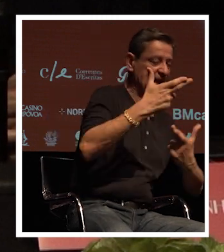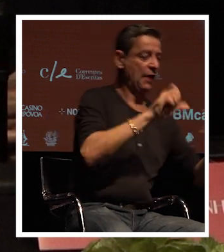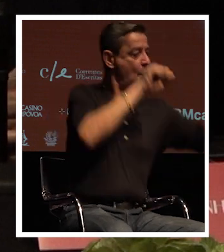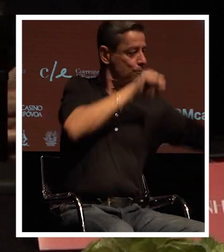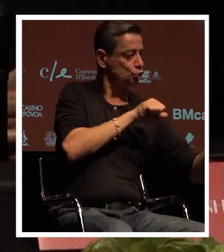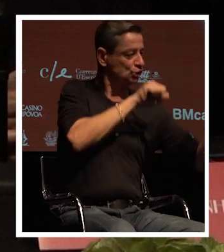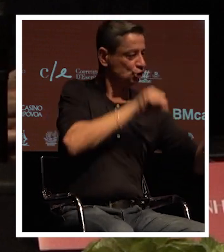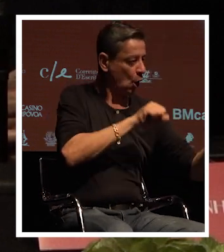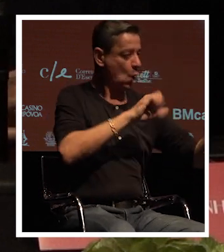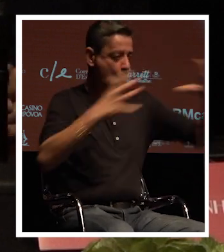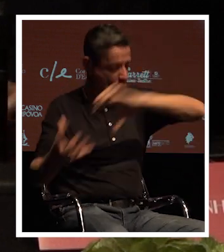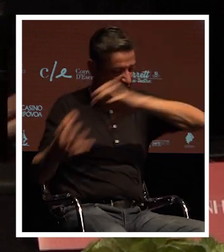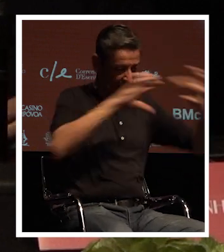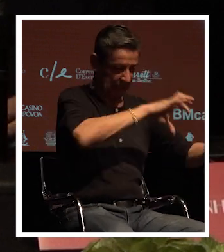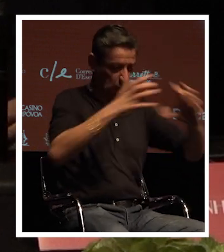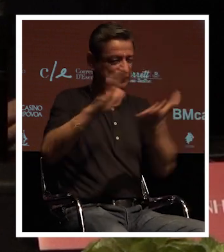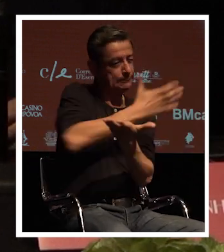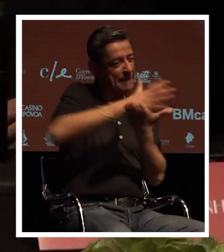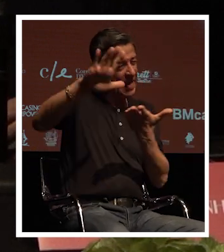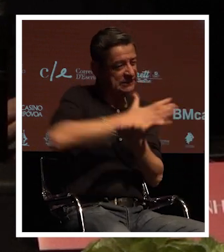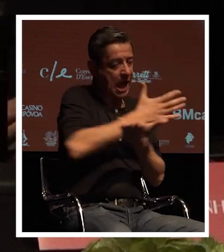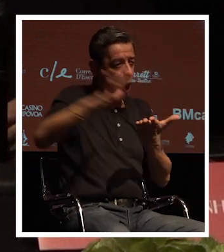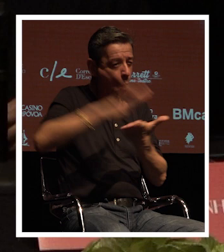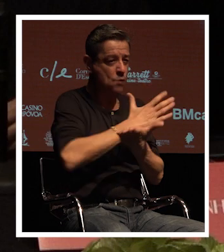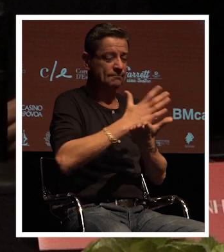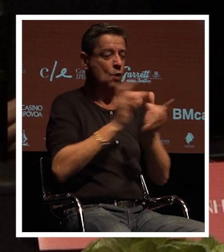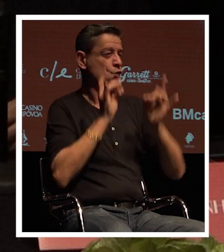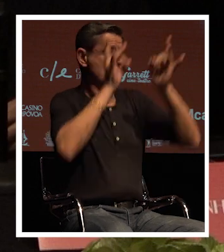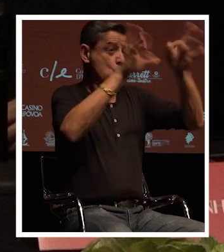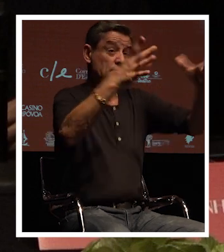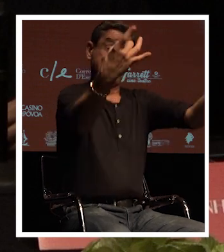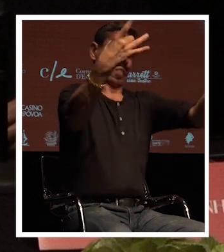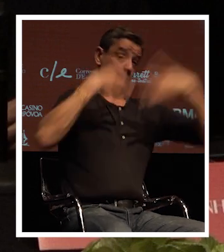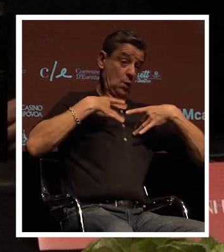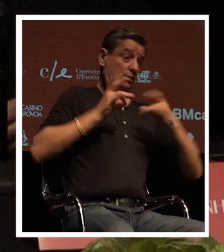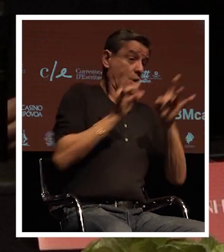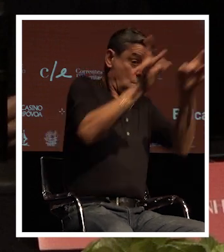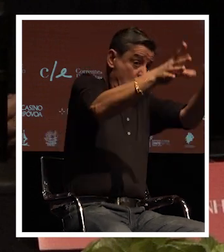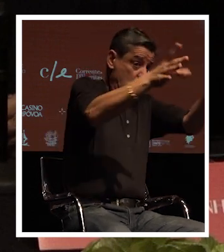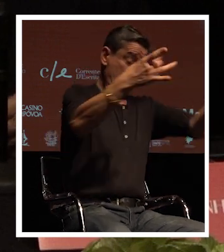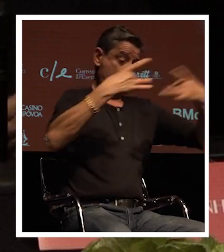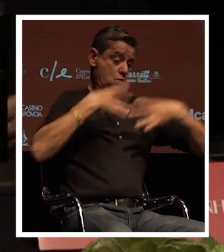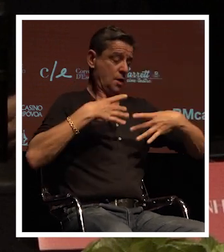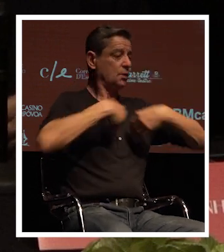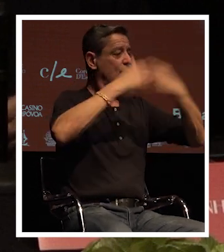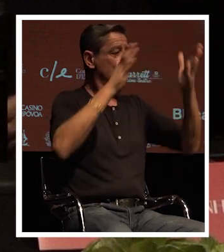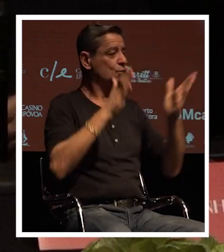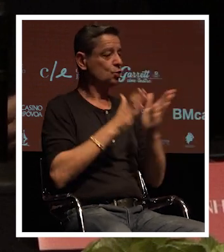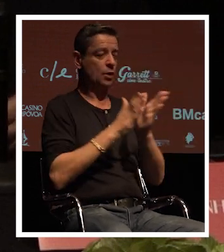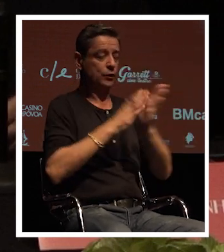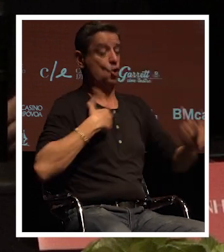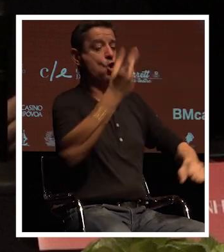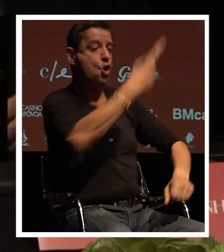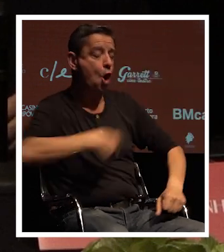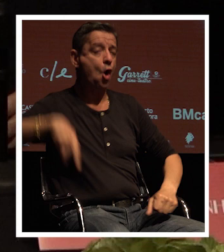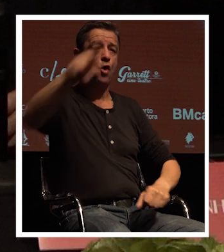do conflito da Separação somos nós Contra Eles são eles contra nós todos este estes nós